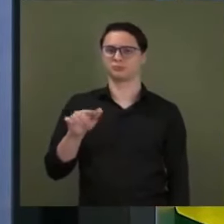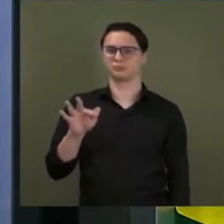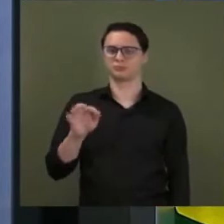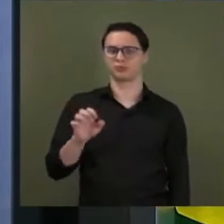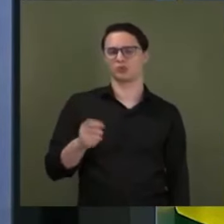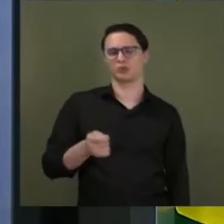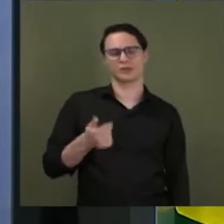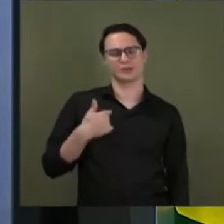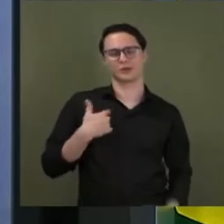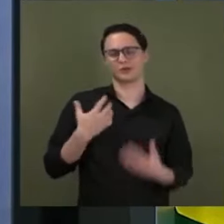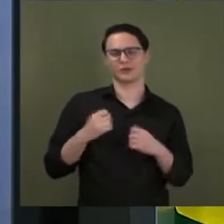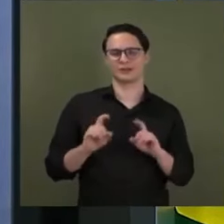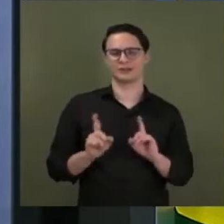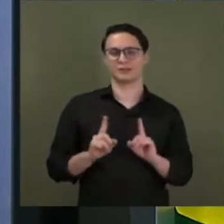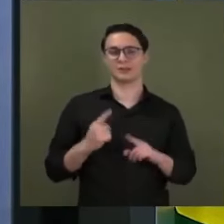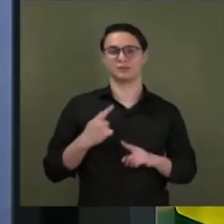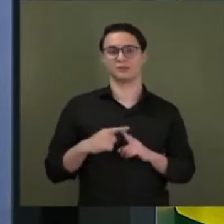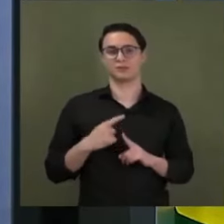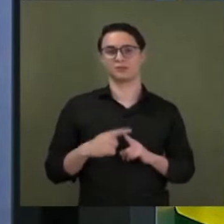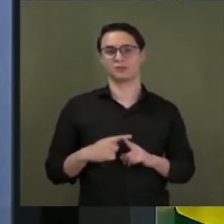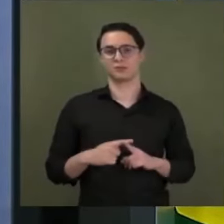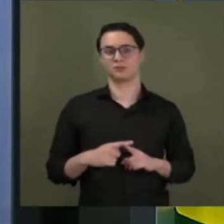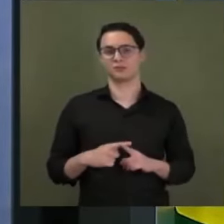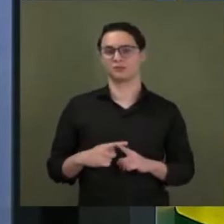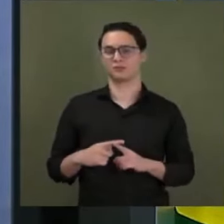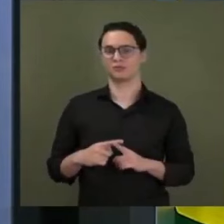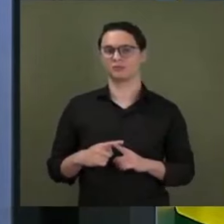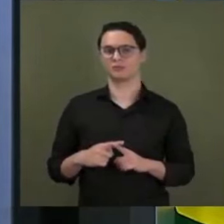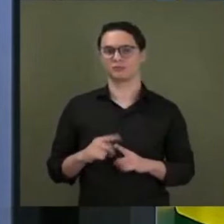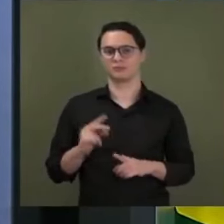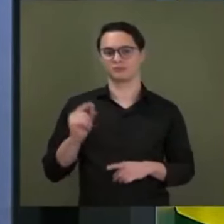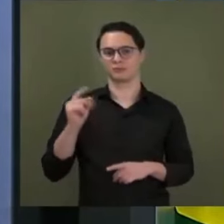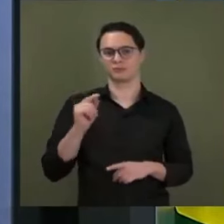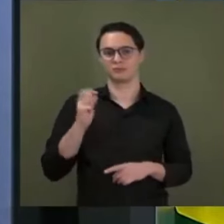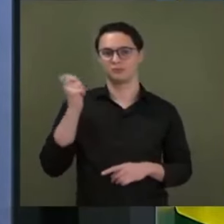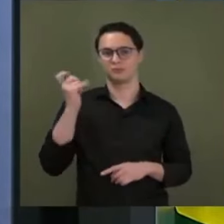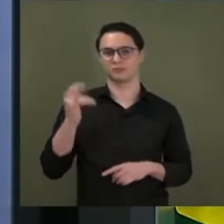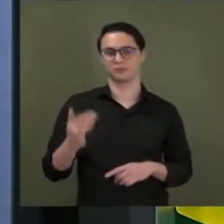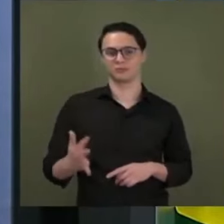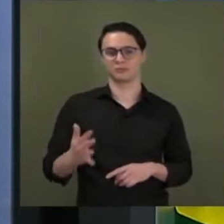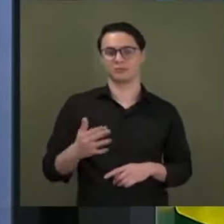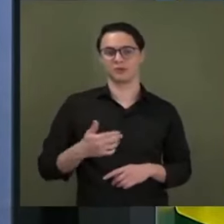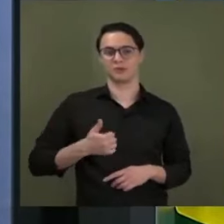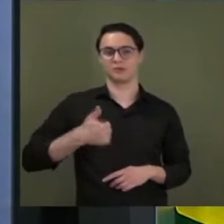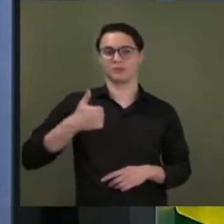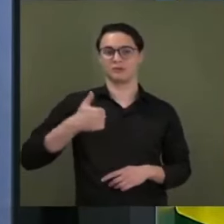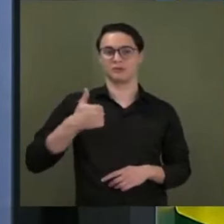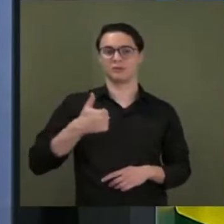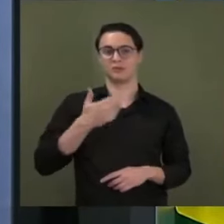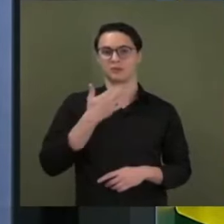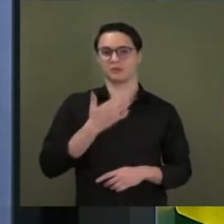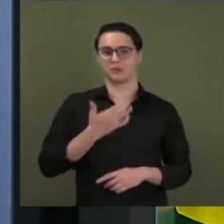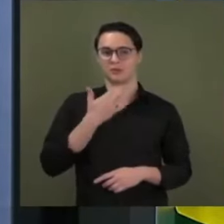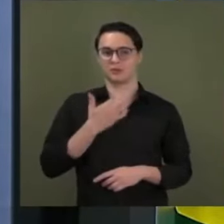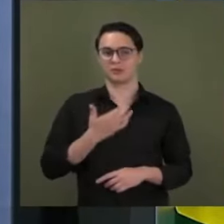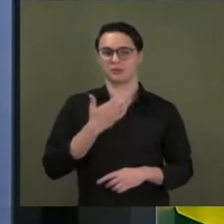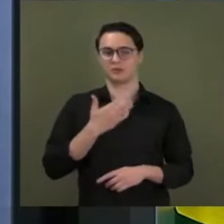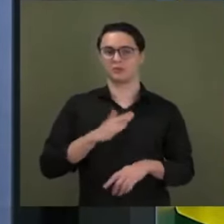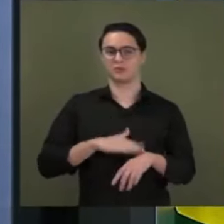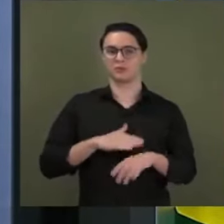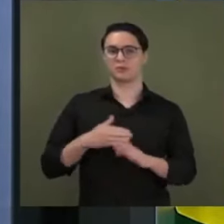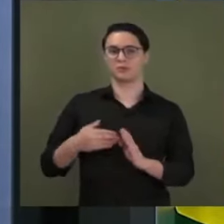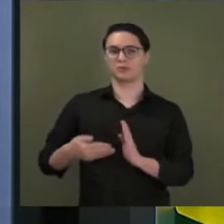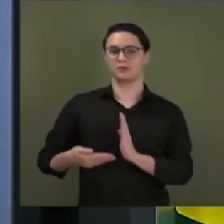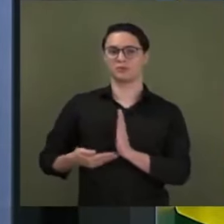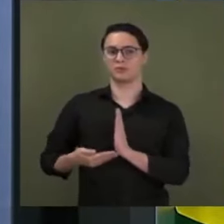aceitei porque desde o dia da madrugada de primeiro de dezembro quando a câmara dos